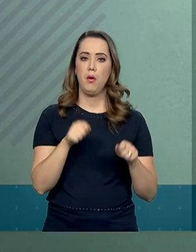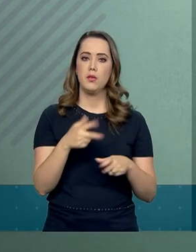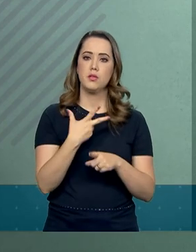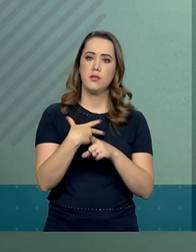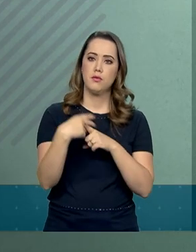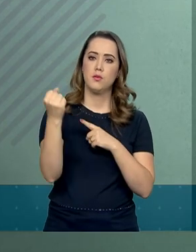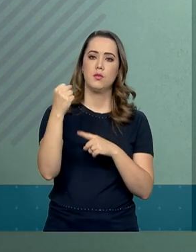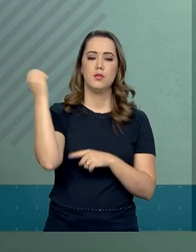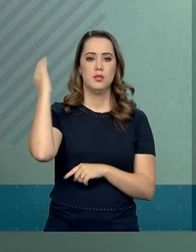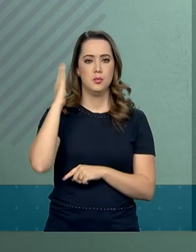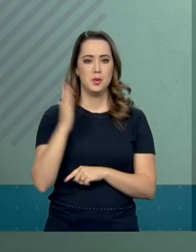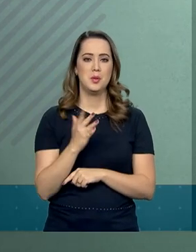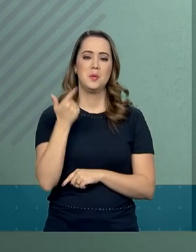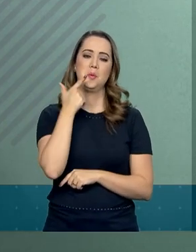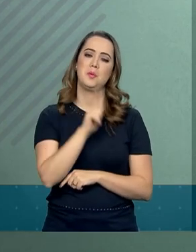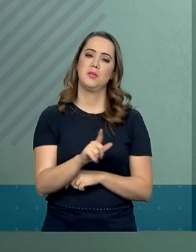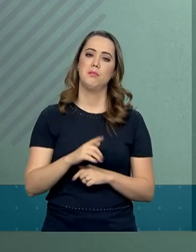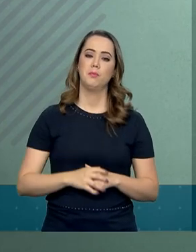vitória do brasil